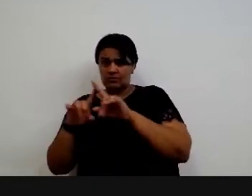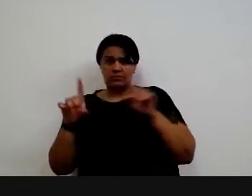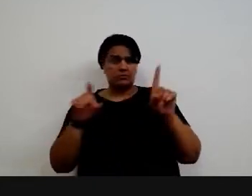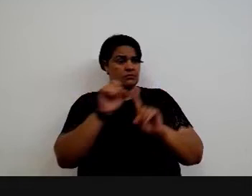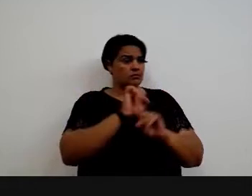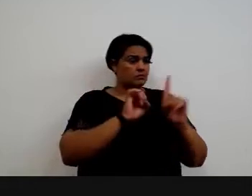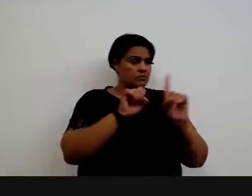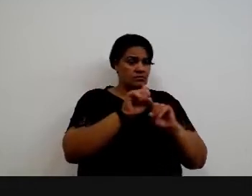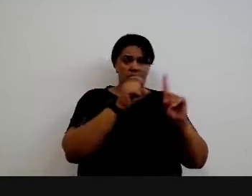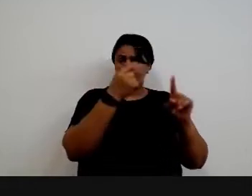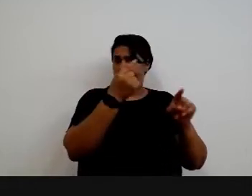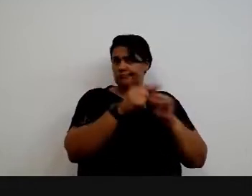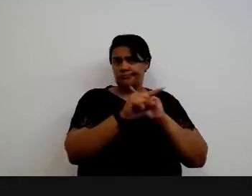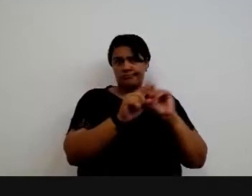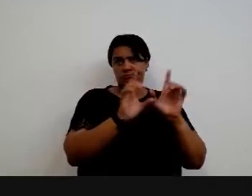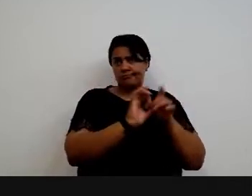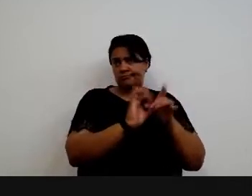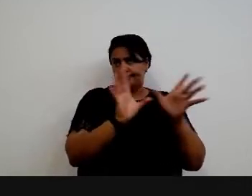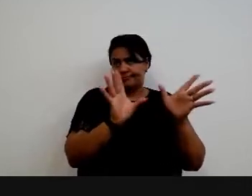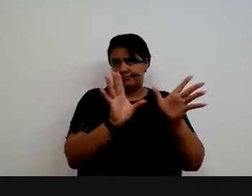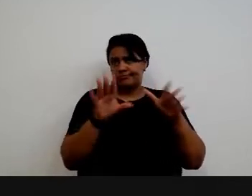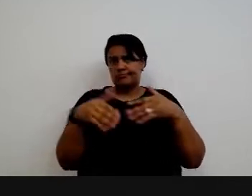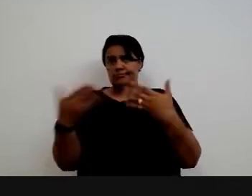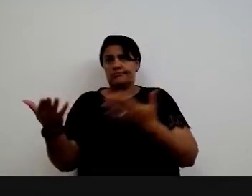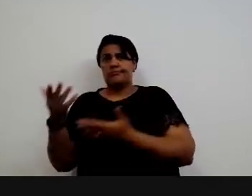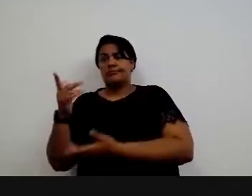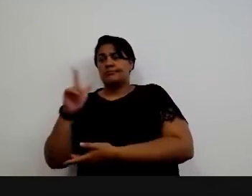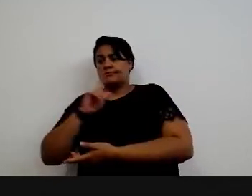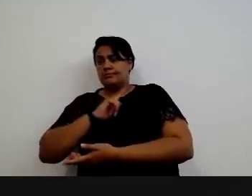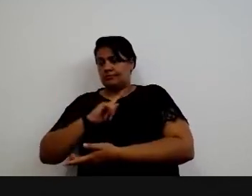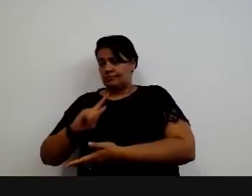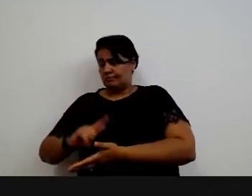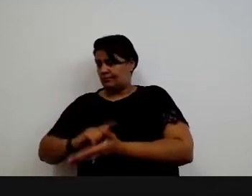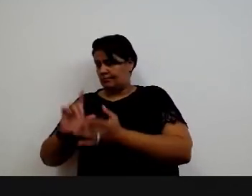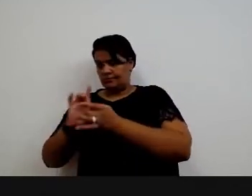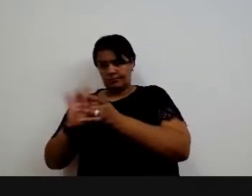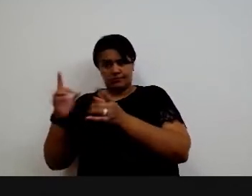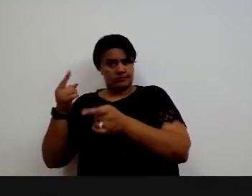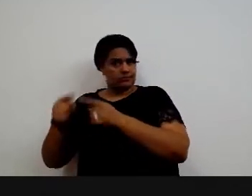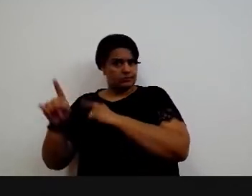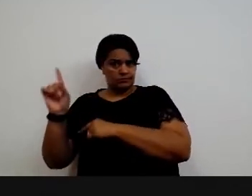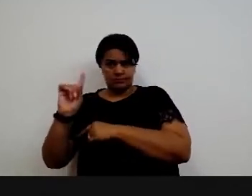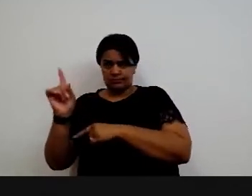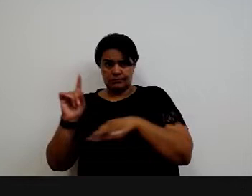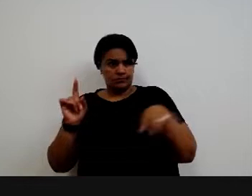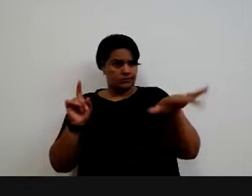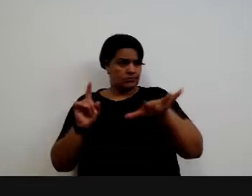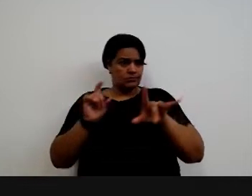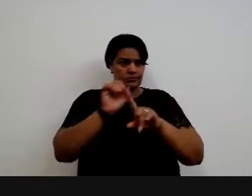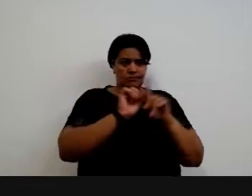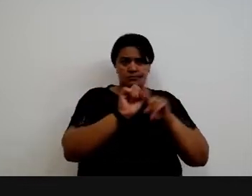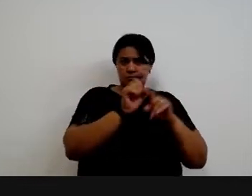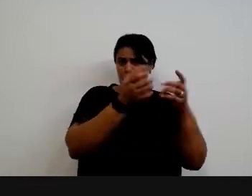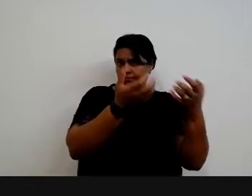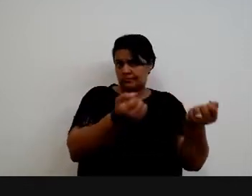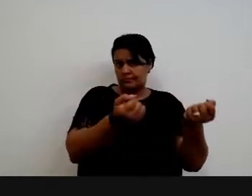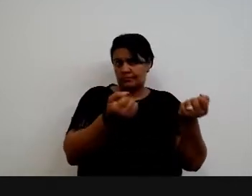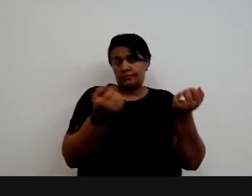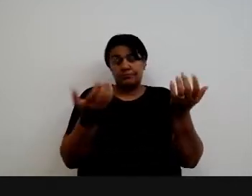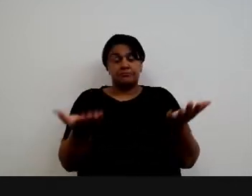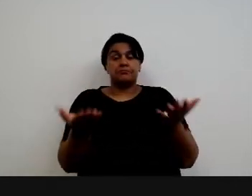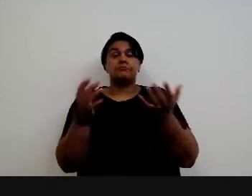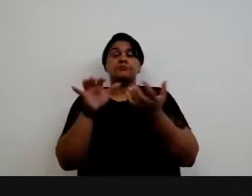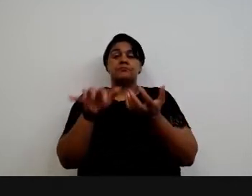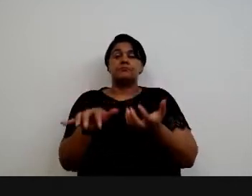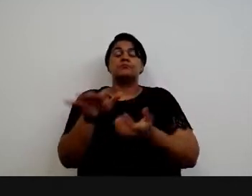Não adianta você ter sociedade democrata com governantes não democráticos. É uma via de mão dupla. E os parlamentos,